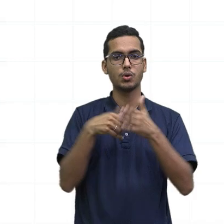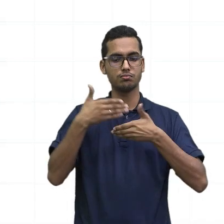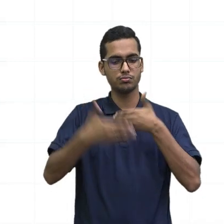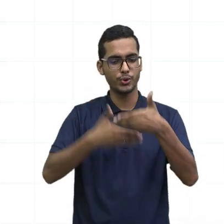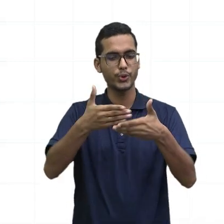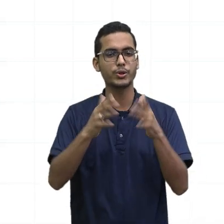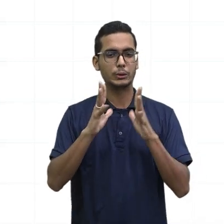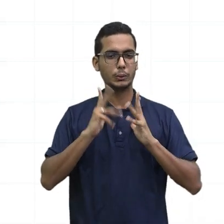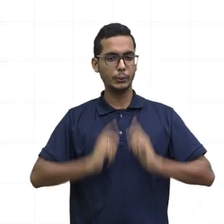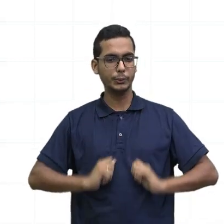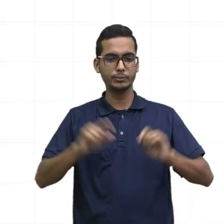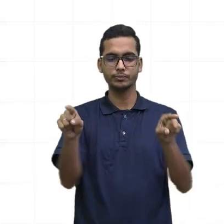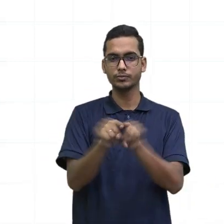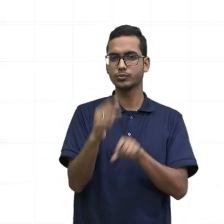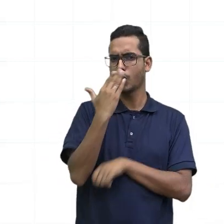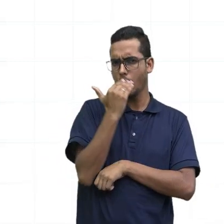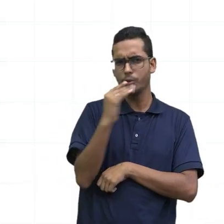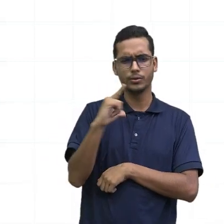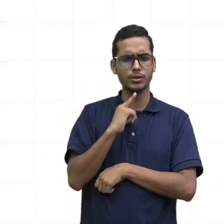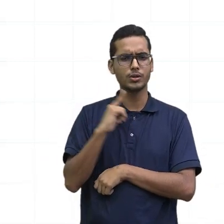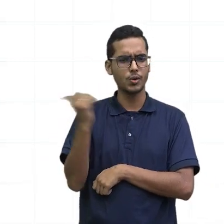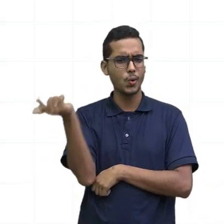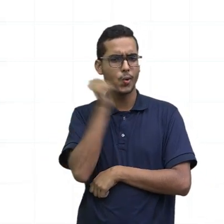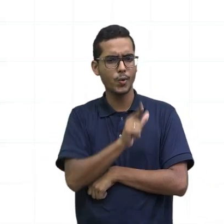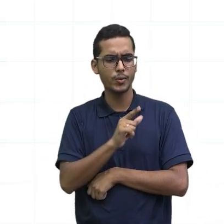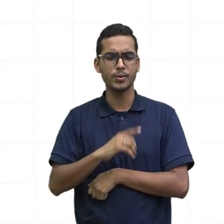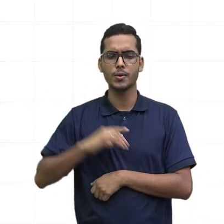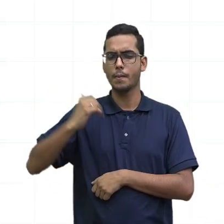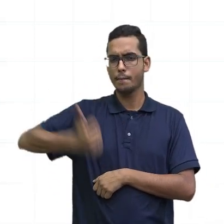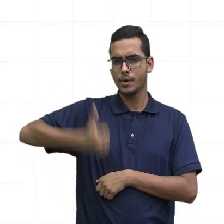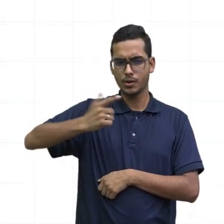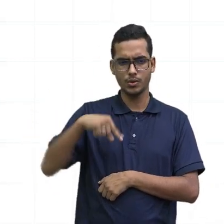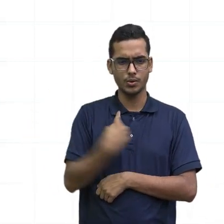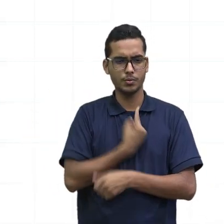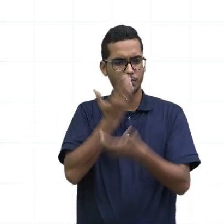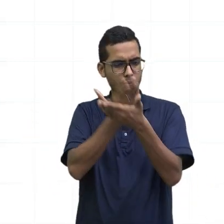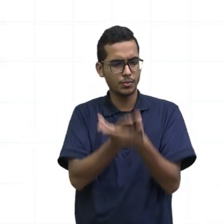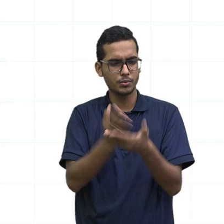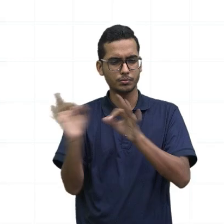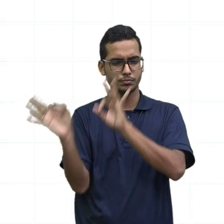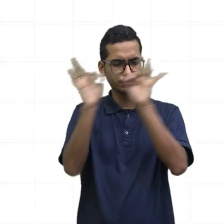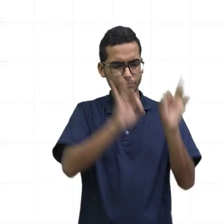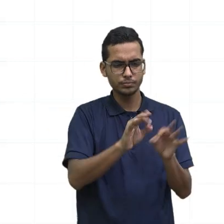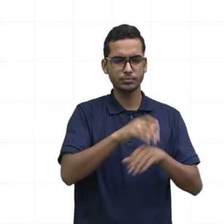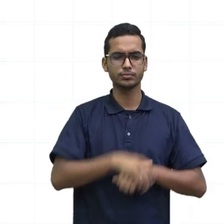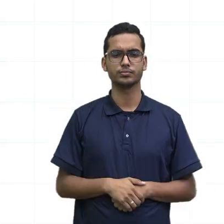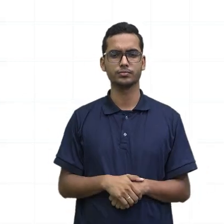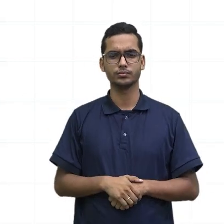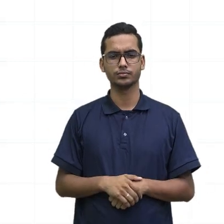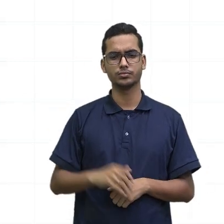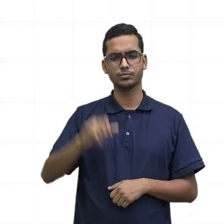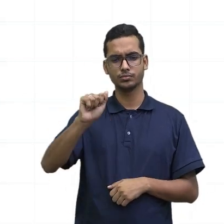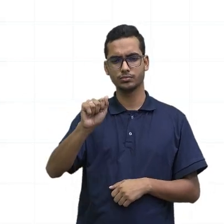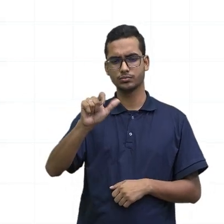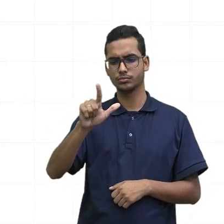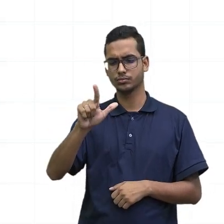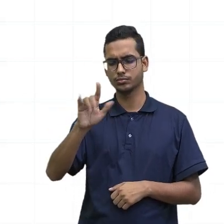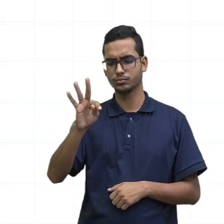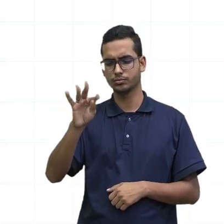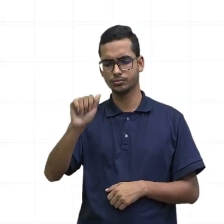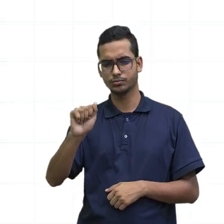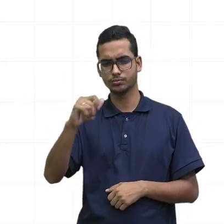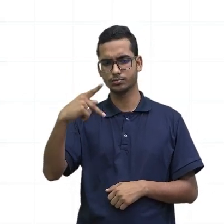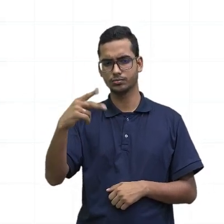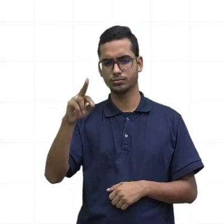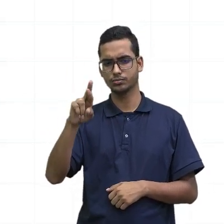eles podem ser submetidos. E aí o primeiro que a gente vai citar é a alta pressão. Normalmente é utilizado para